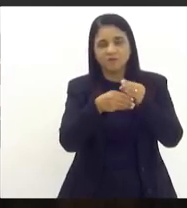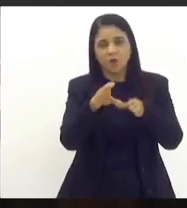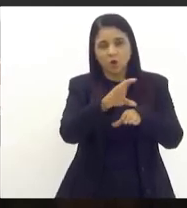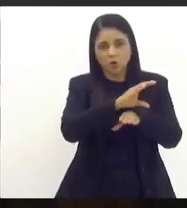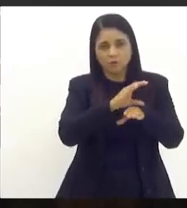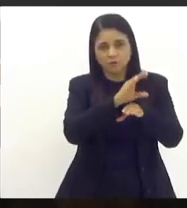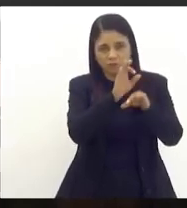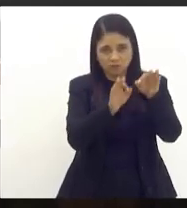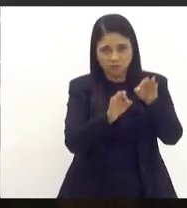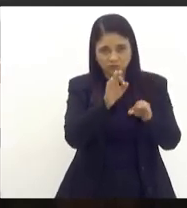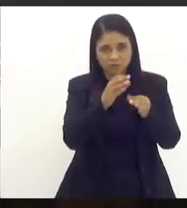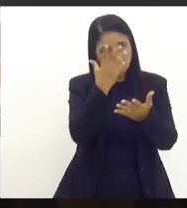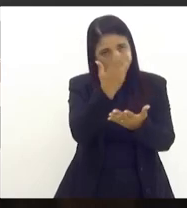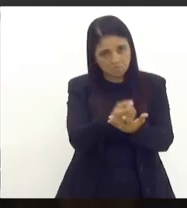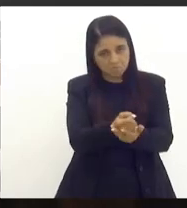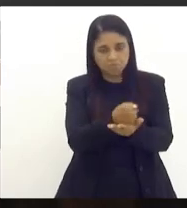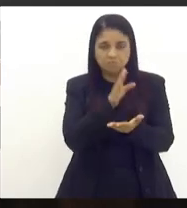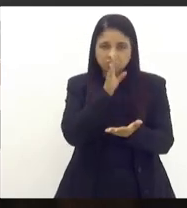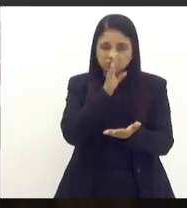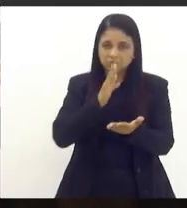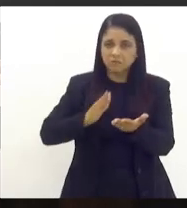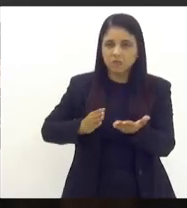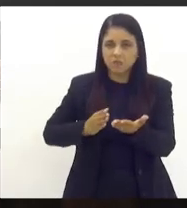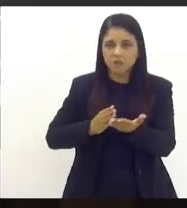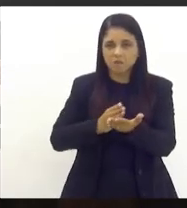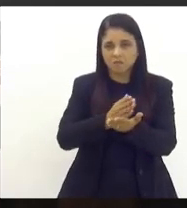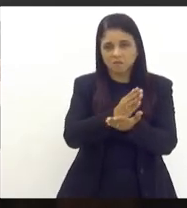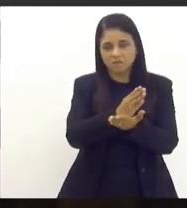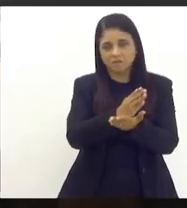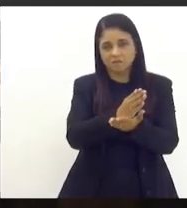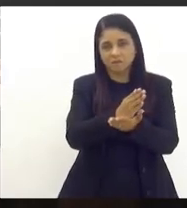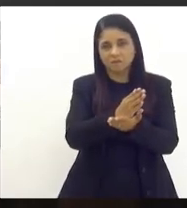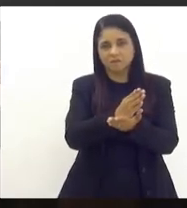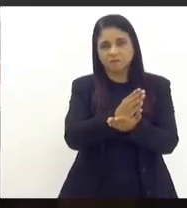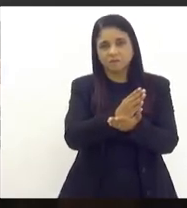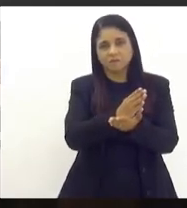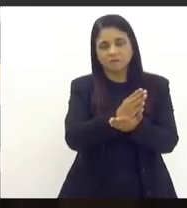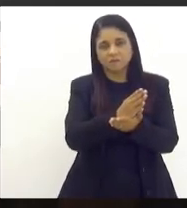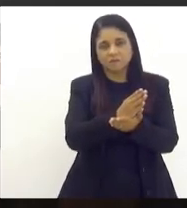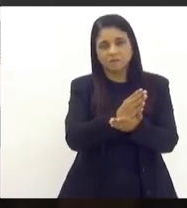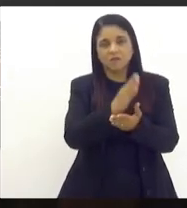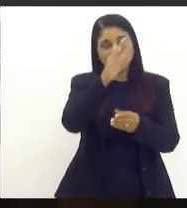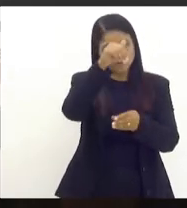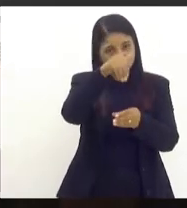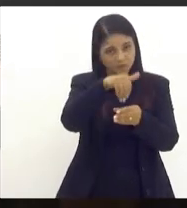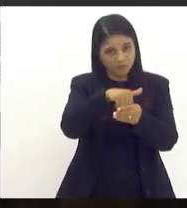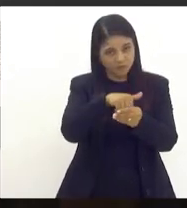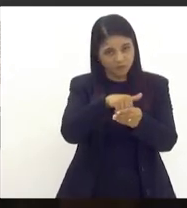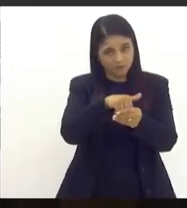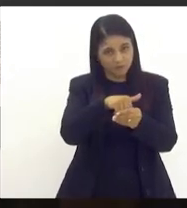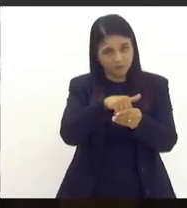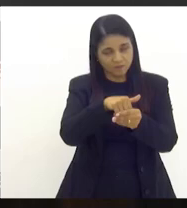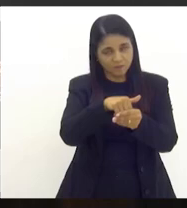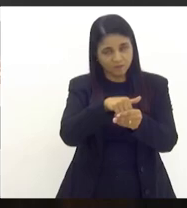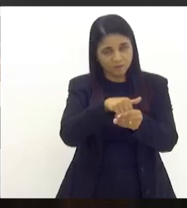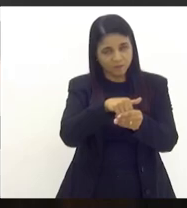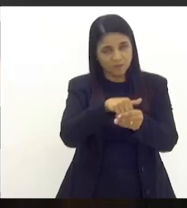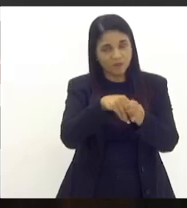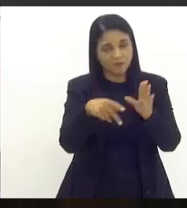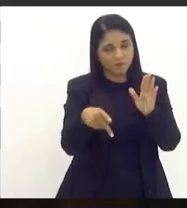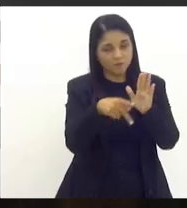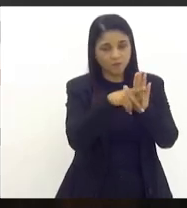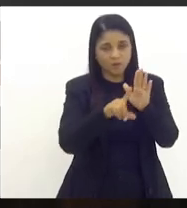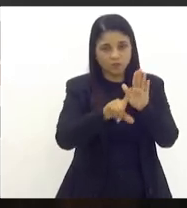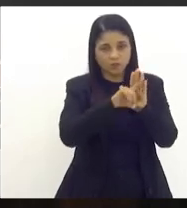suas Como estão aprovado em votação o projeto